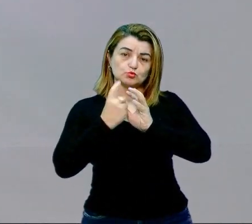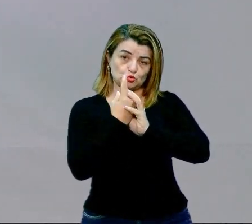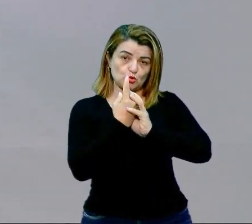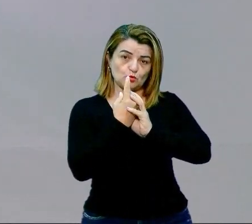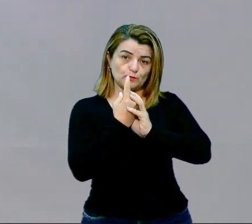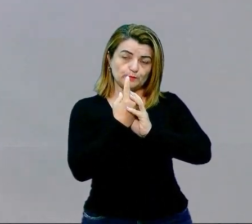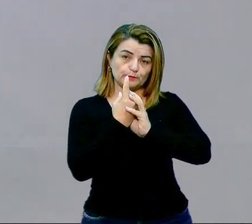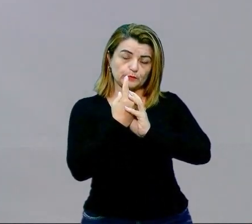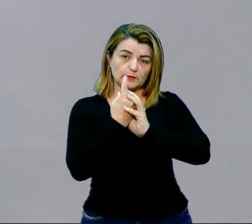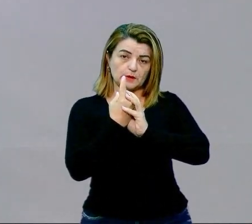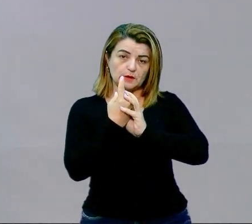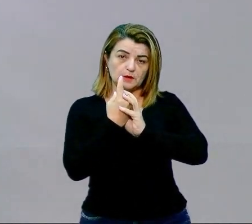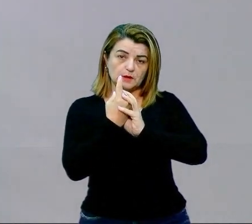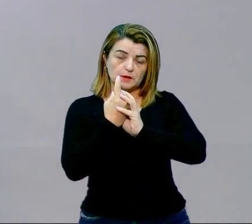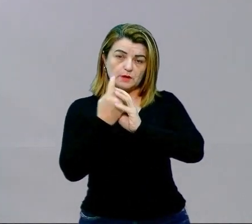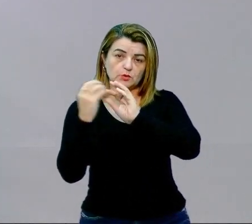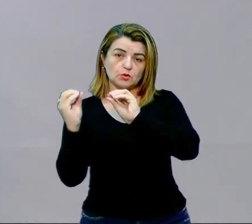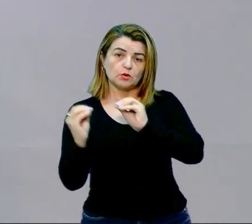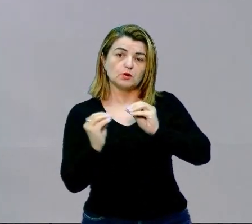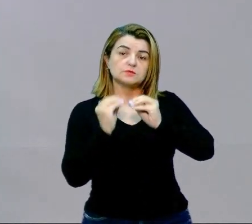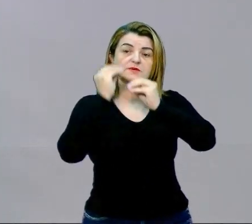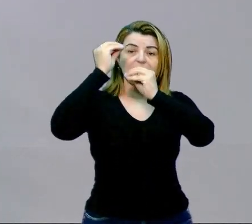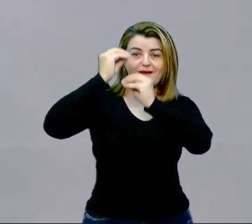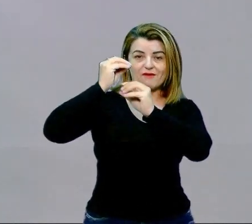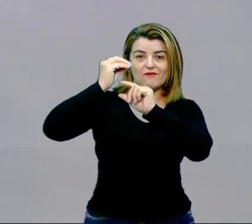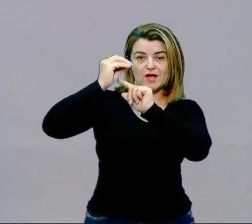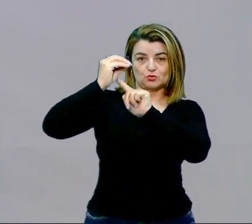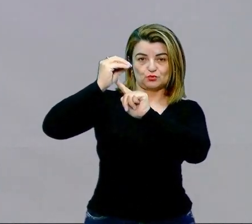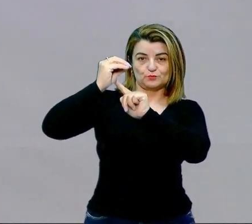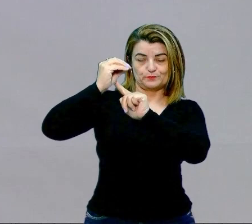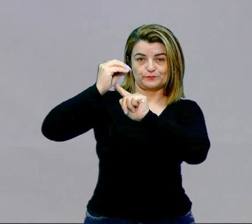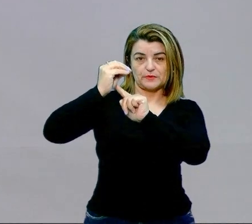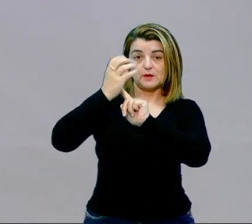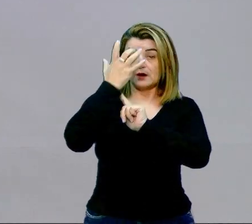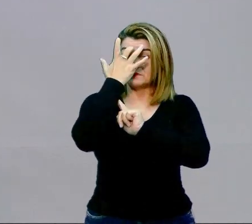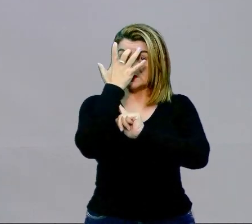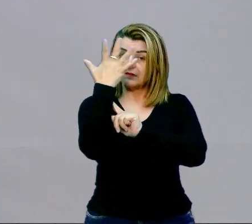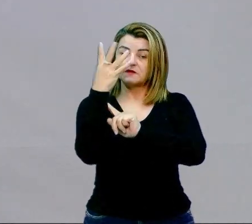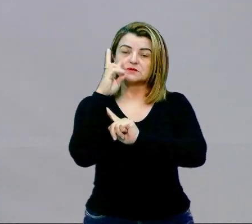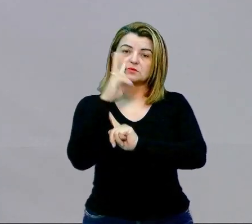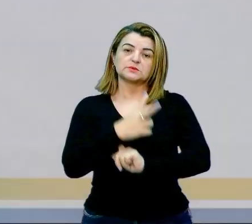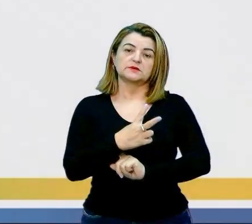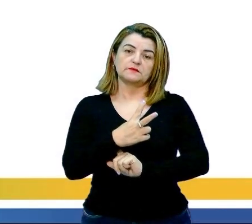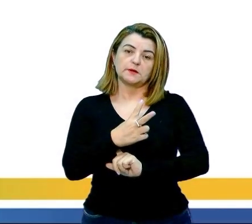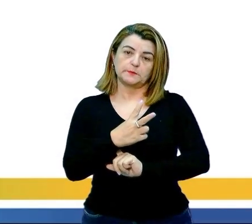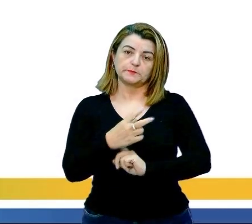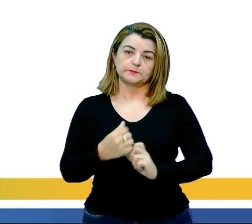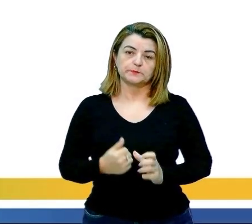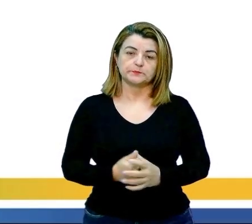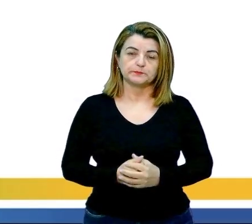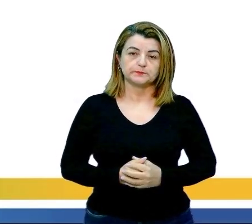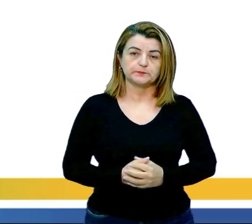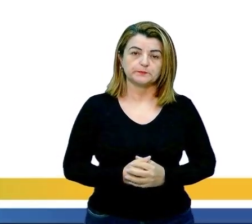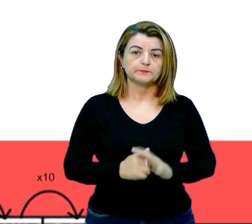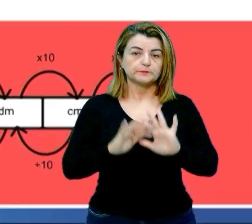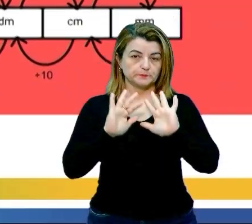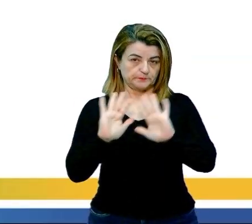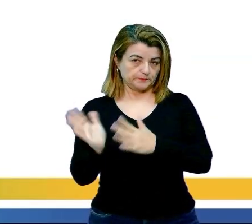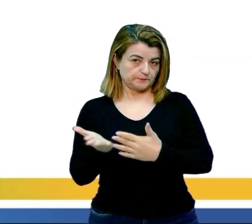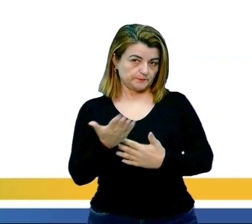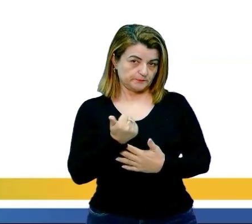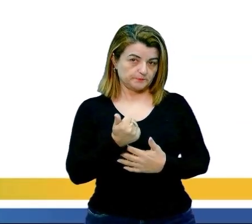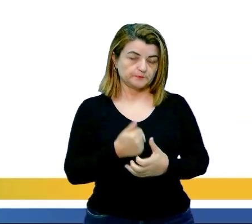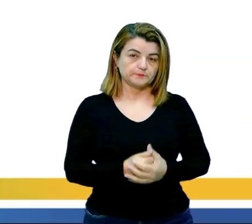tá? E colocamos ele elevado. Então, aí fica fácil da gente observar. Tudo bem? Então, vamos lá.